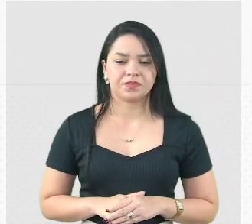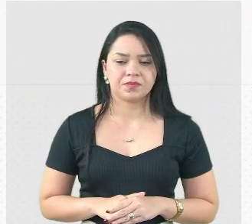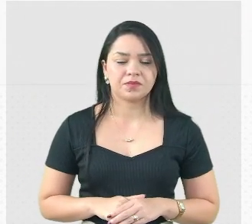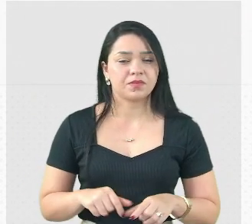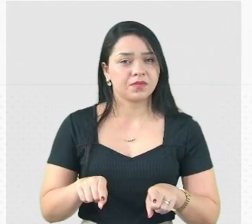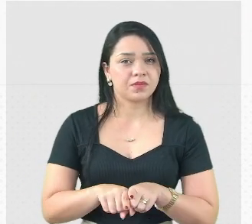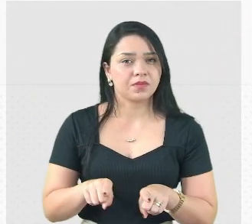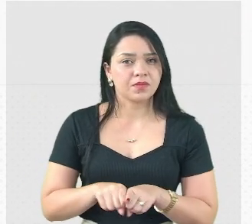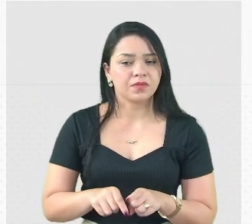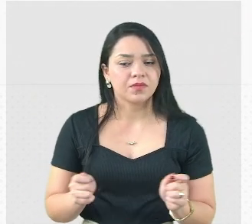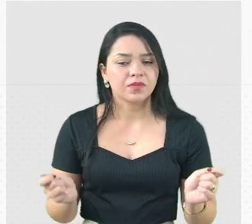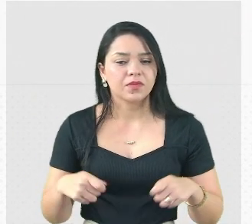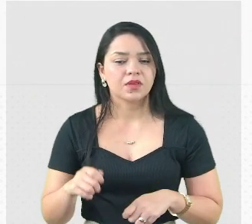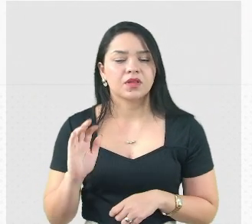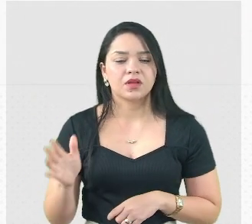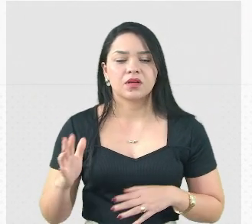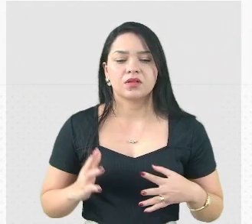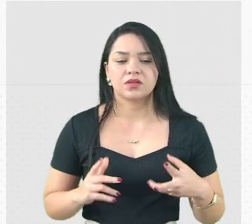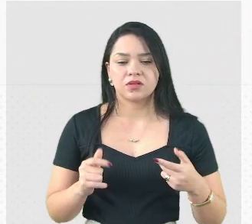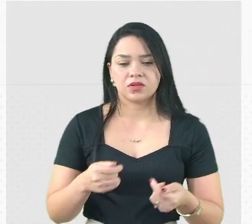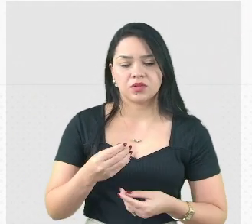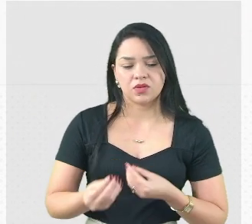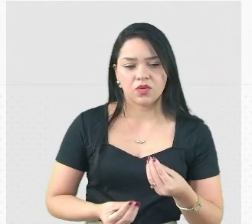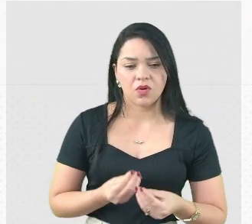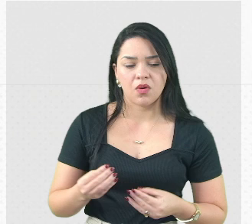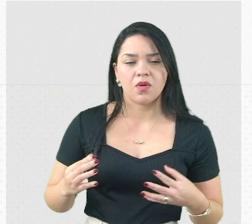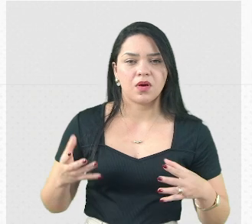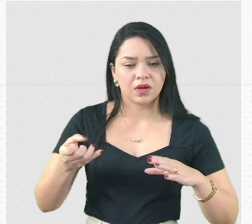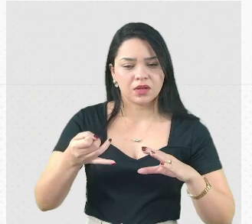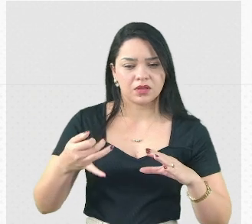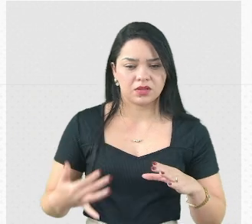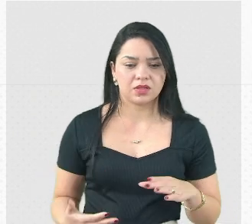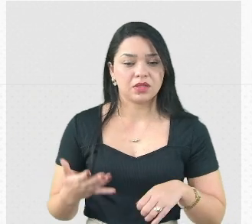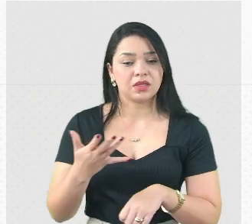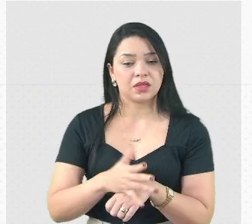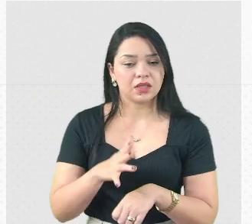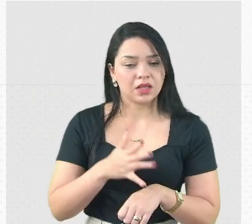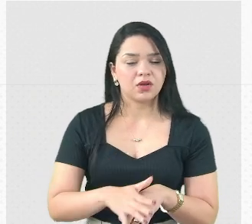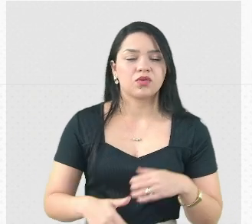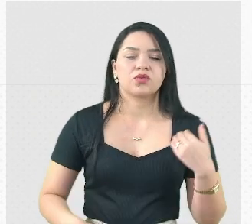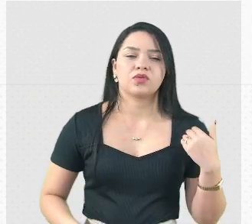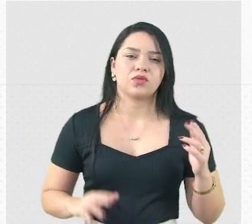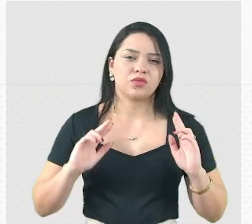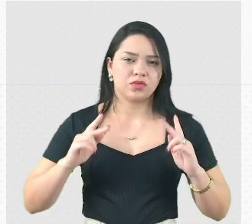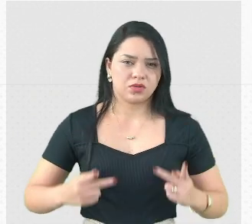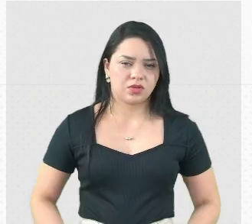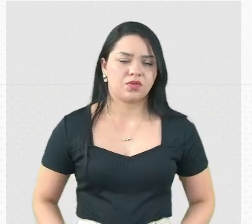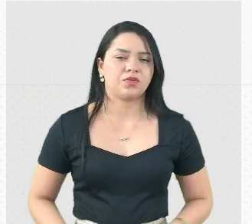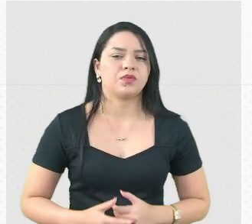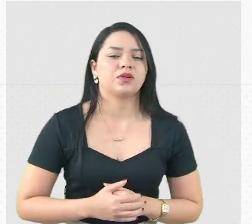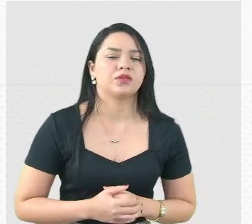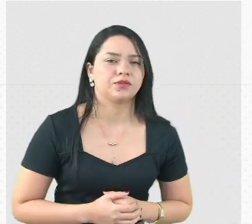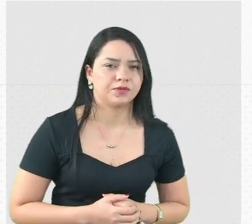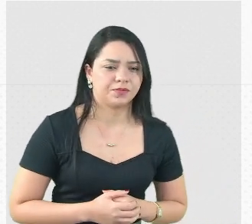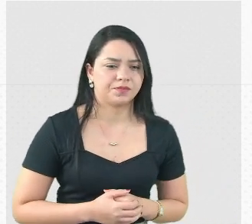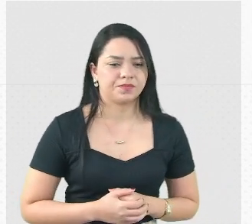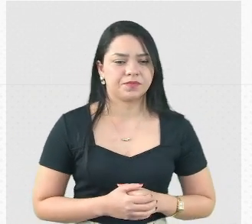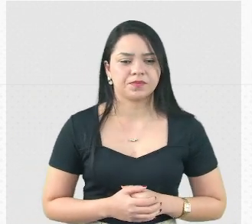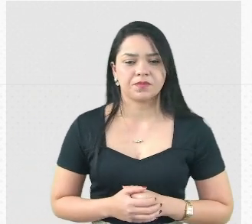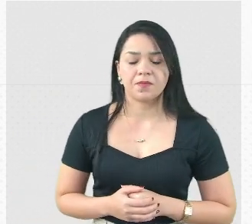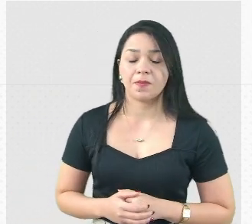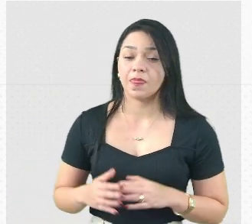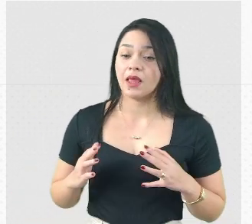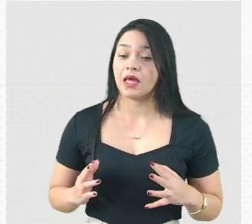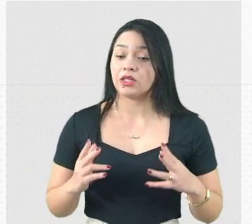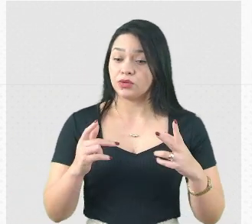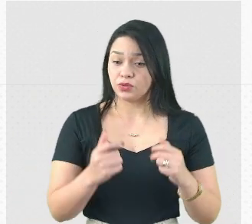Capacidades físicas são definidas como todo atributo físico treinável no organismo humano. É